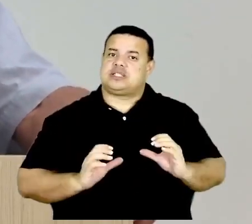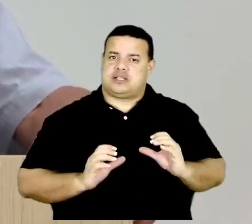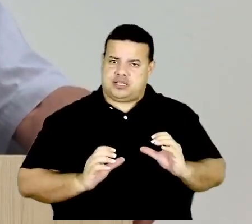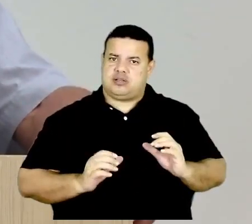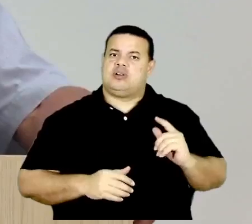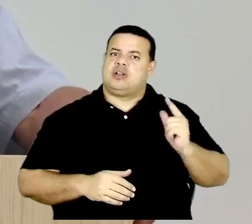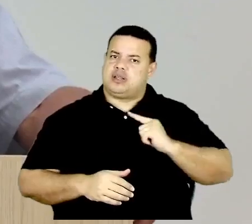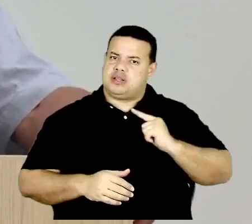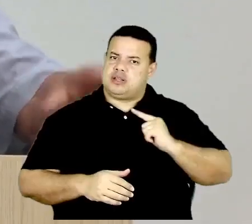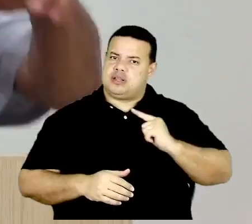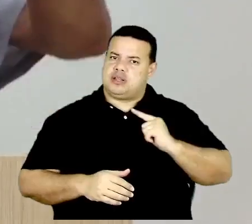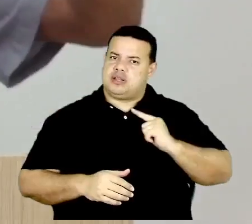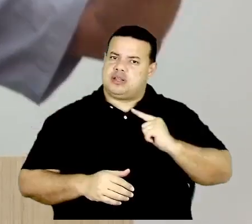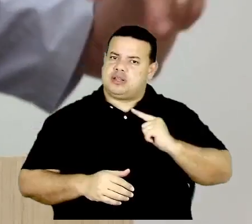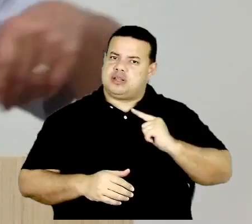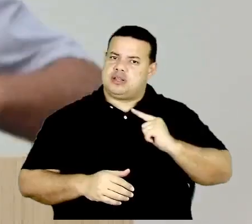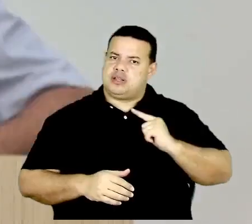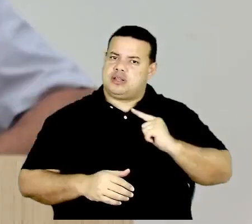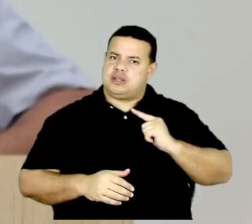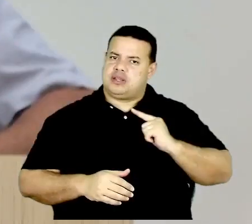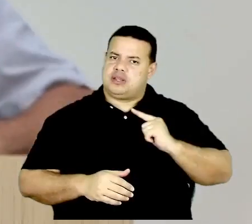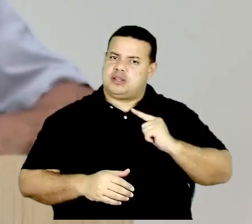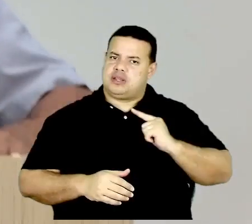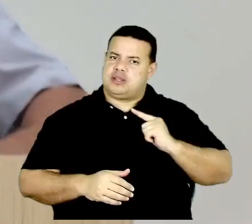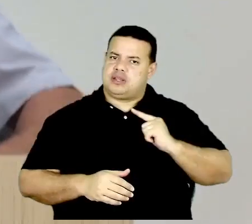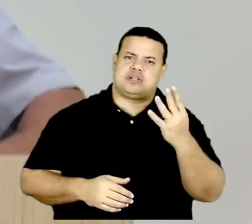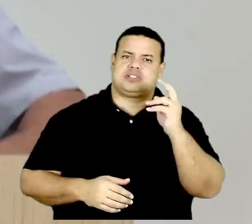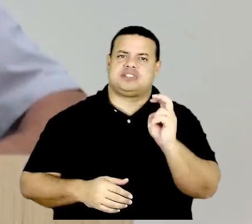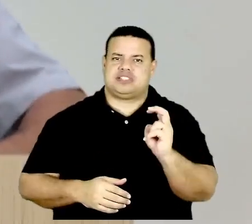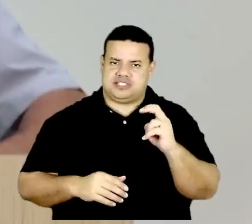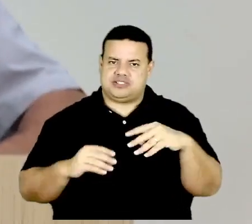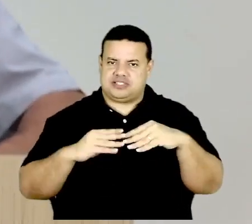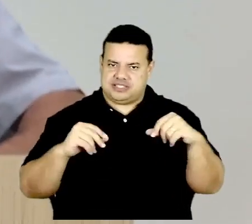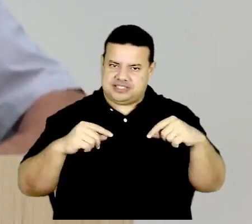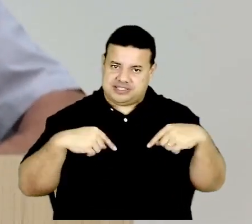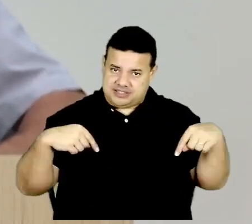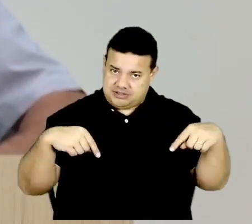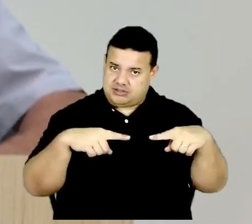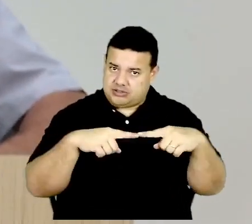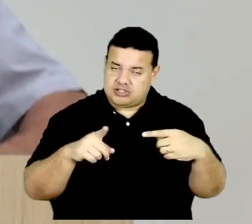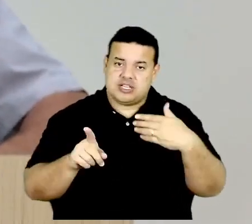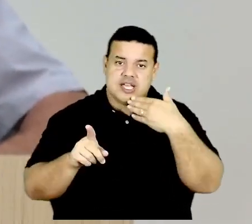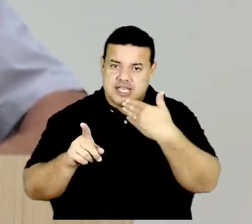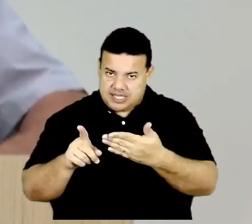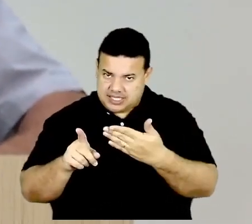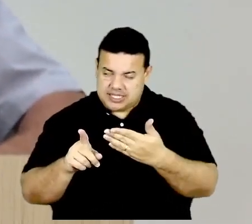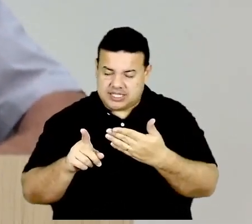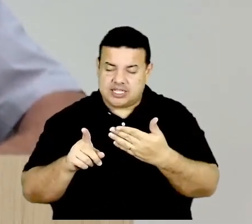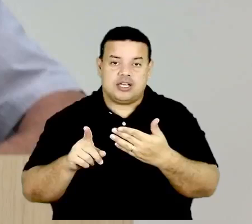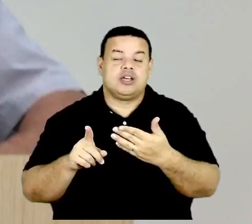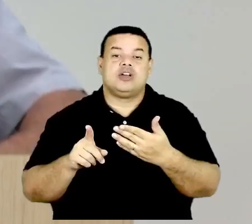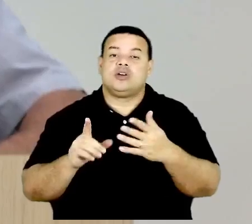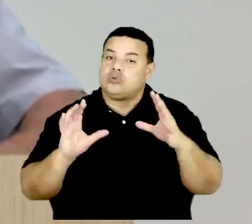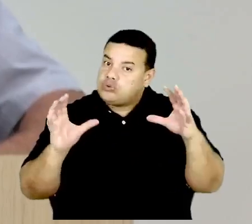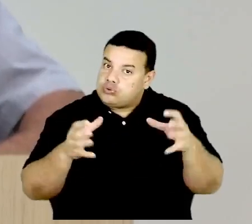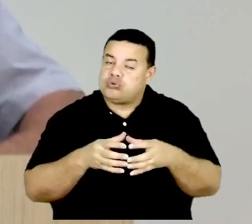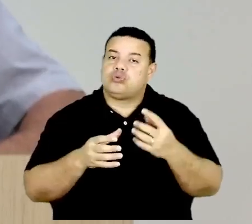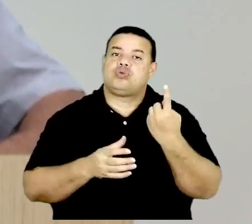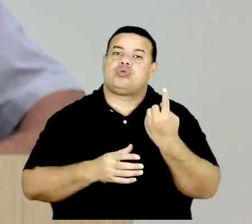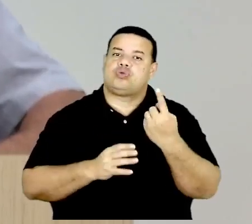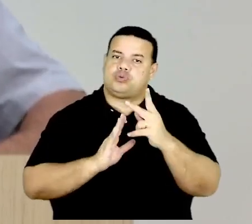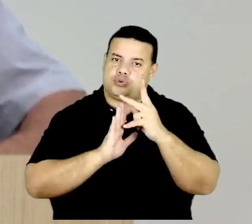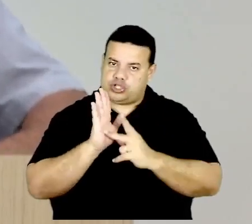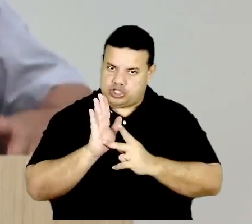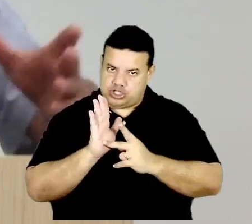ou 3, 4, 5, 6 lotes, ou uma quadra, é só ele requerer unificar essas quadras, né, através de um projeto,